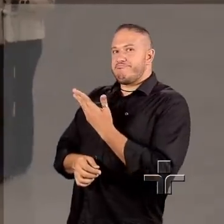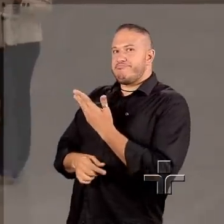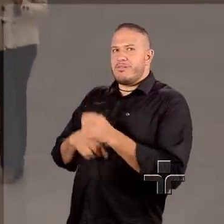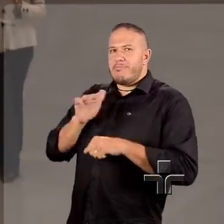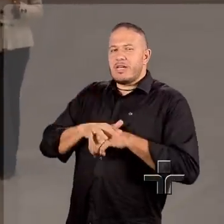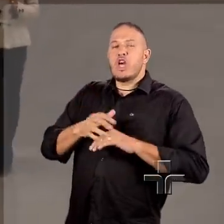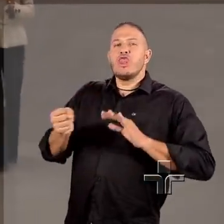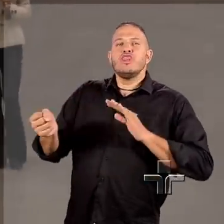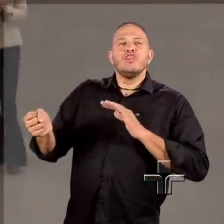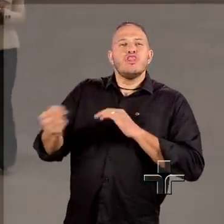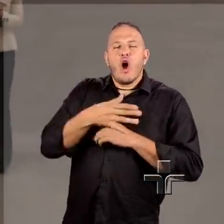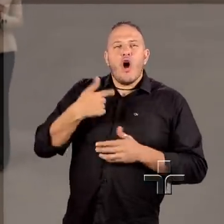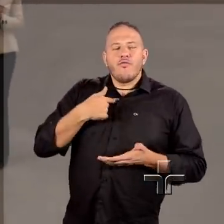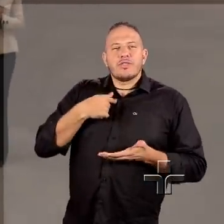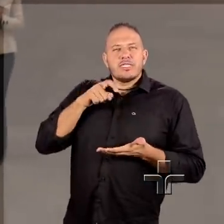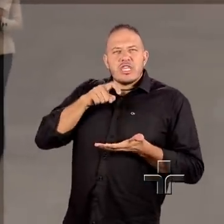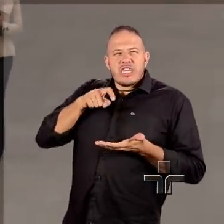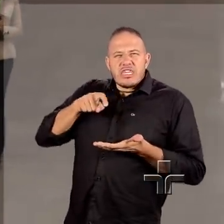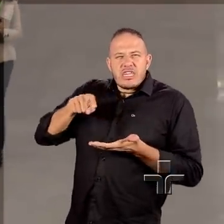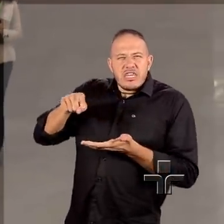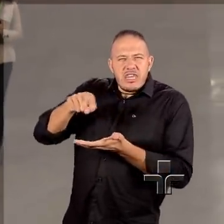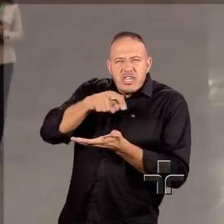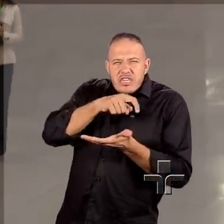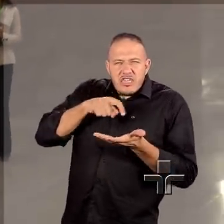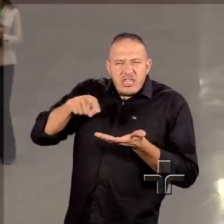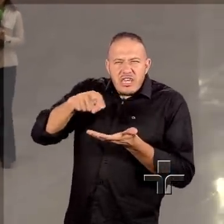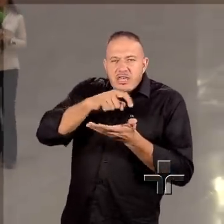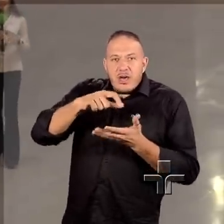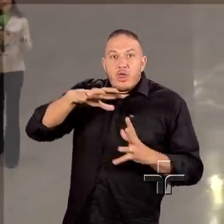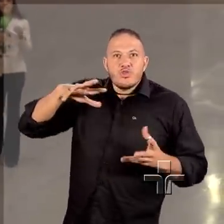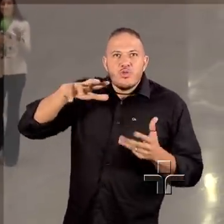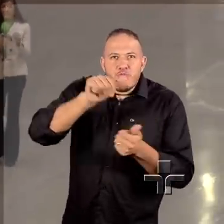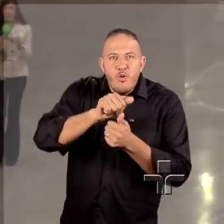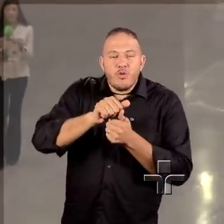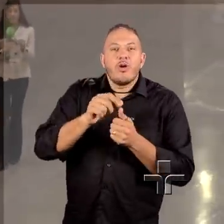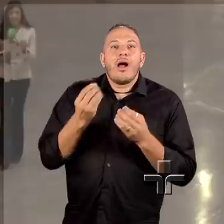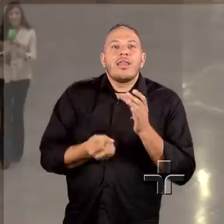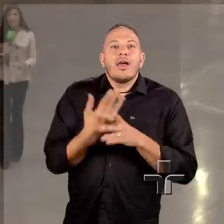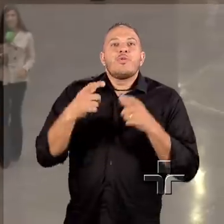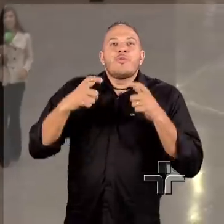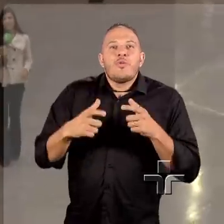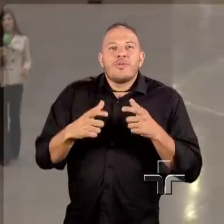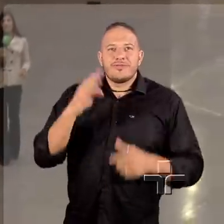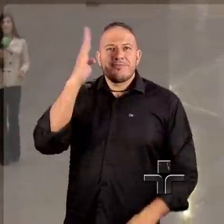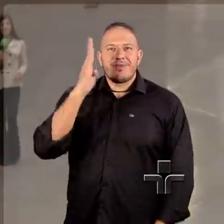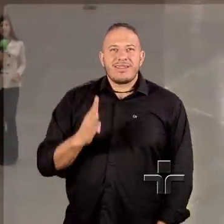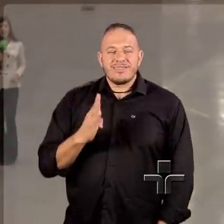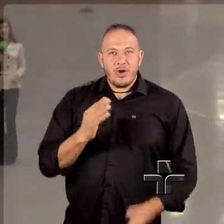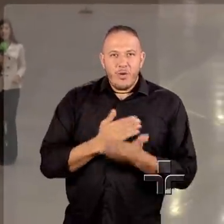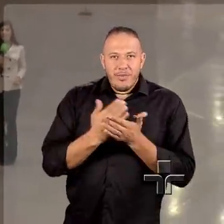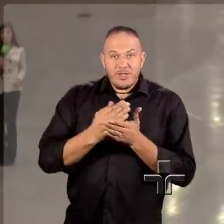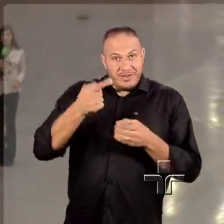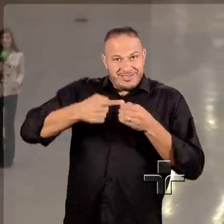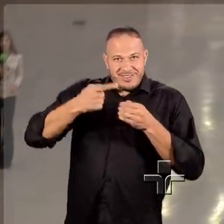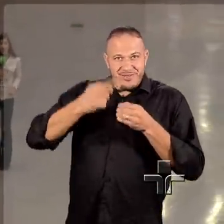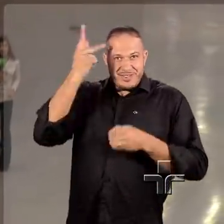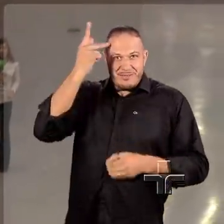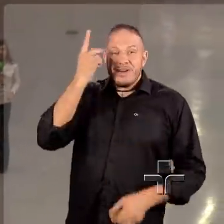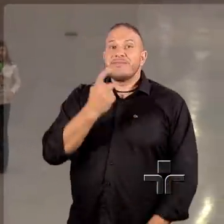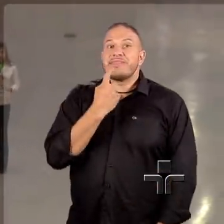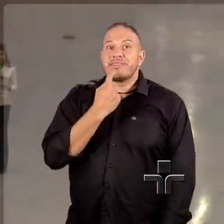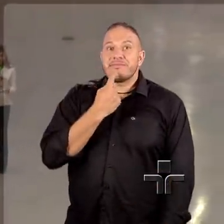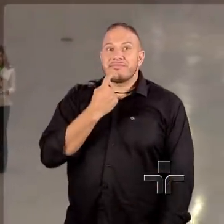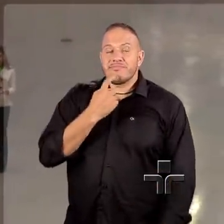modernos aceleradores de partículas do mundo e ele é brasileiro. Instalado aqui em Campinas, no interior de São